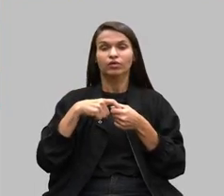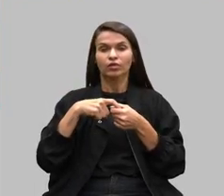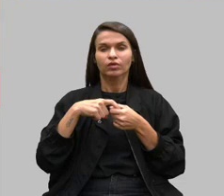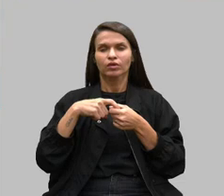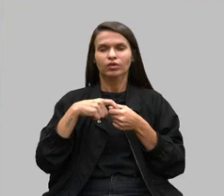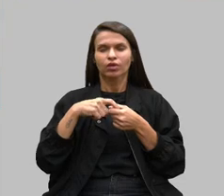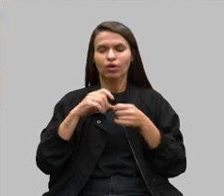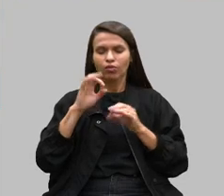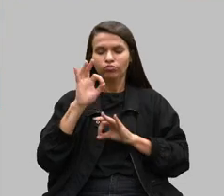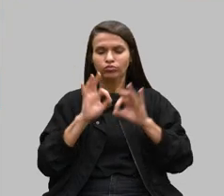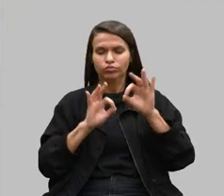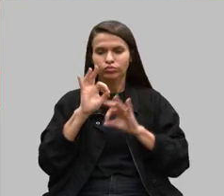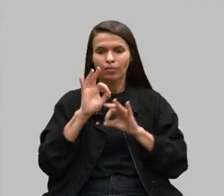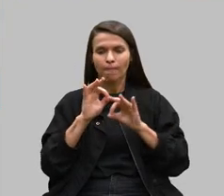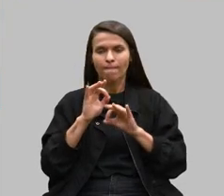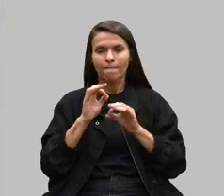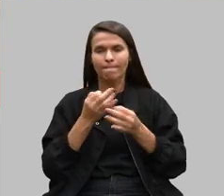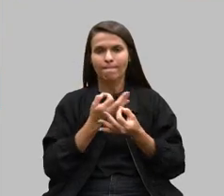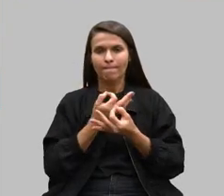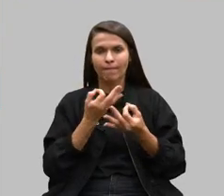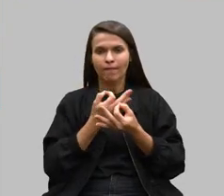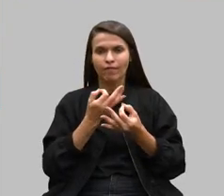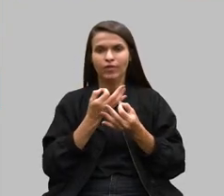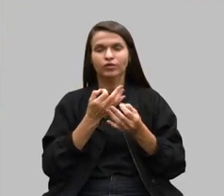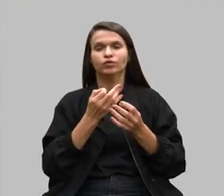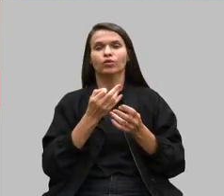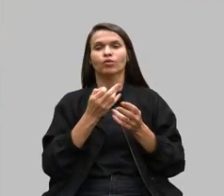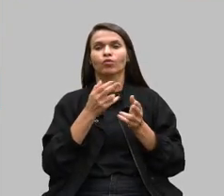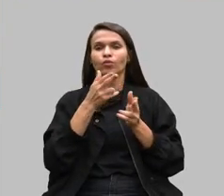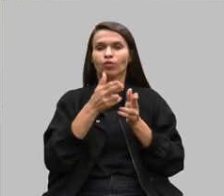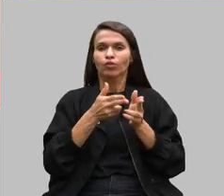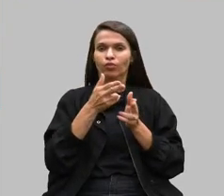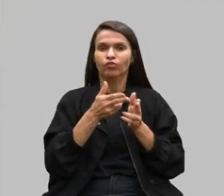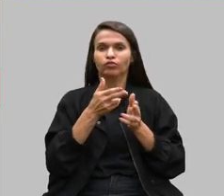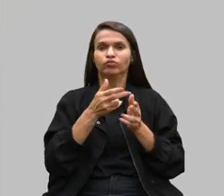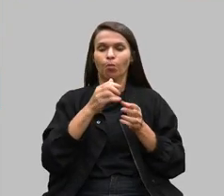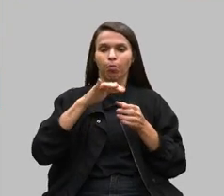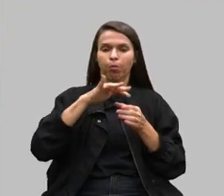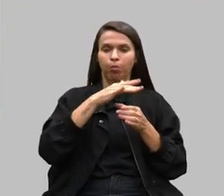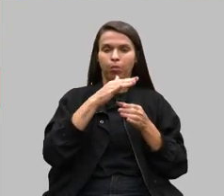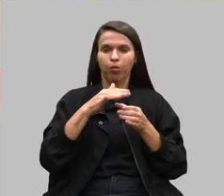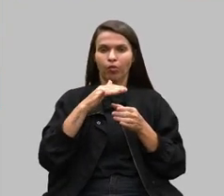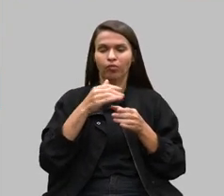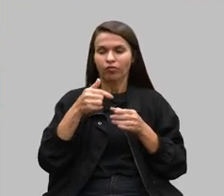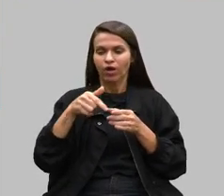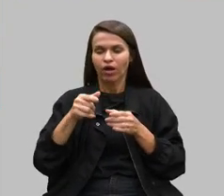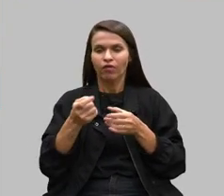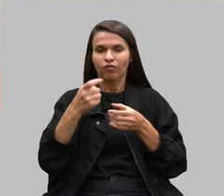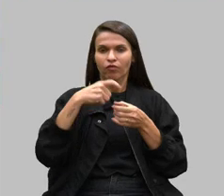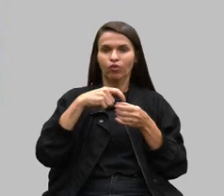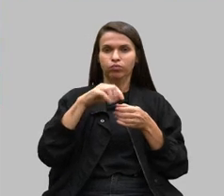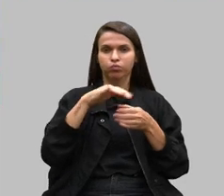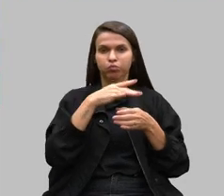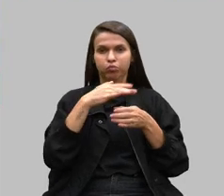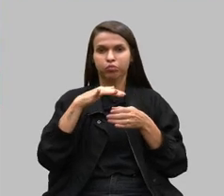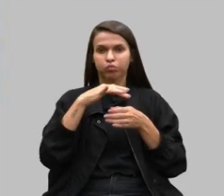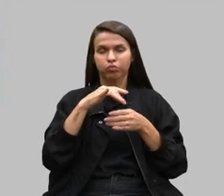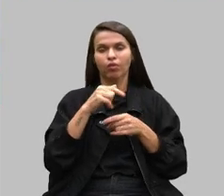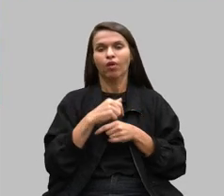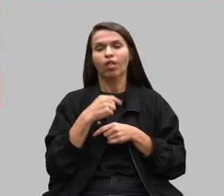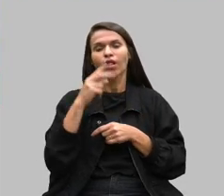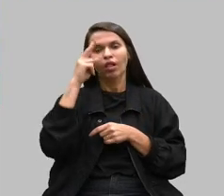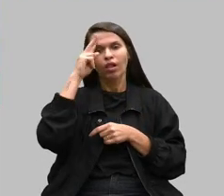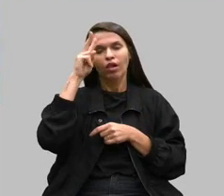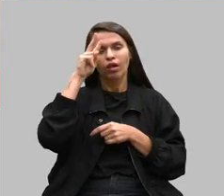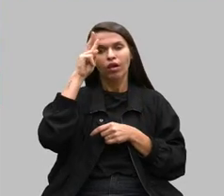funcionando o trem ir cheio e voltar cheio então a gente tem muito orgulho a preservação da memória recentemente inauguramos duas estações